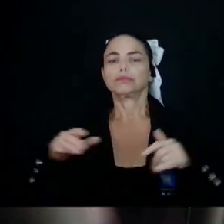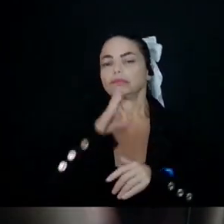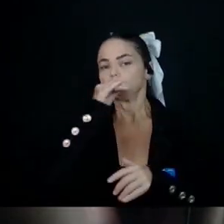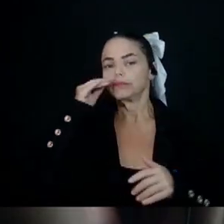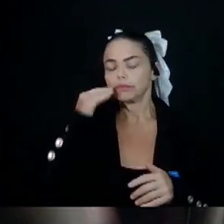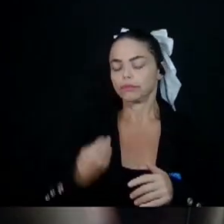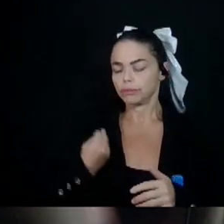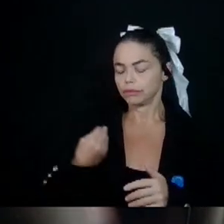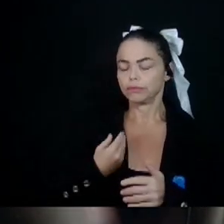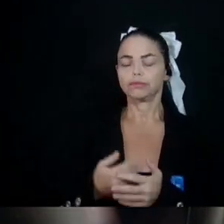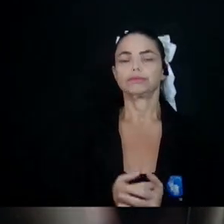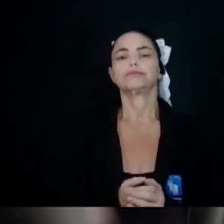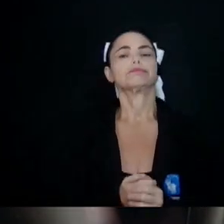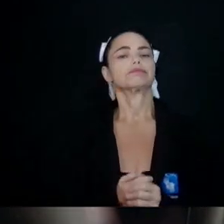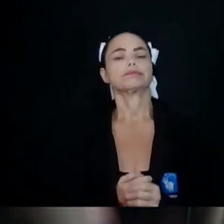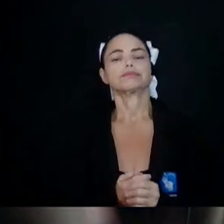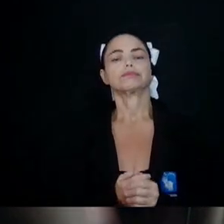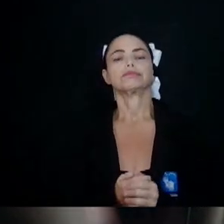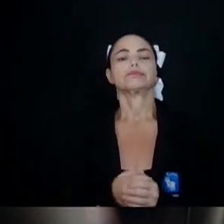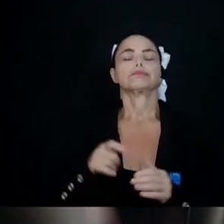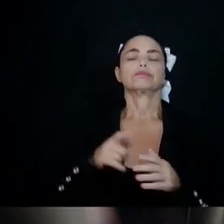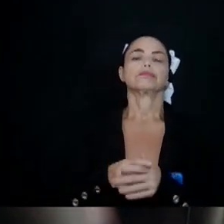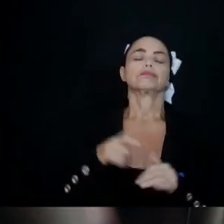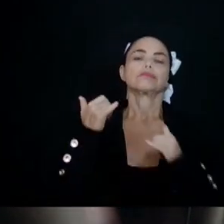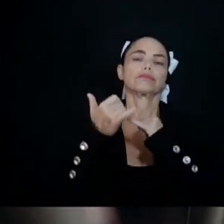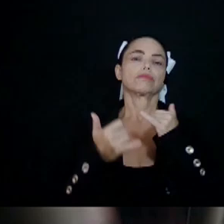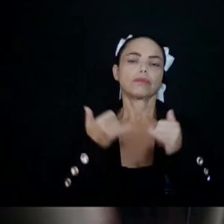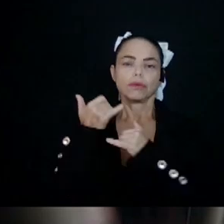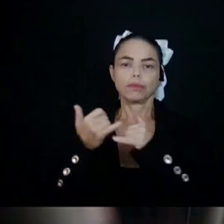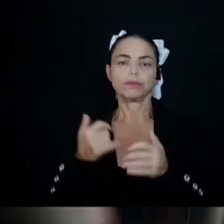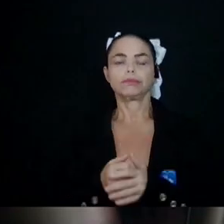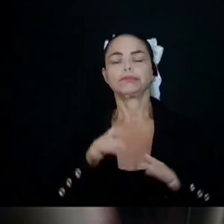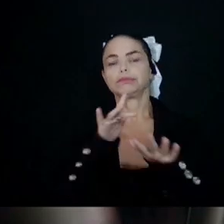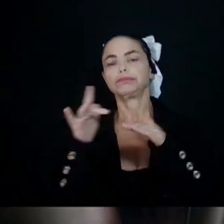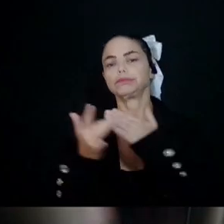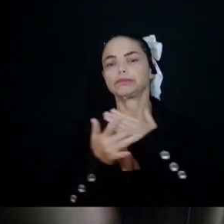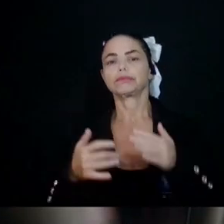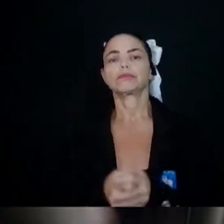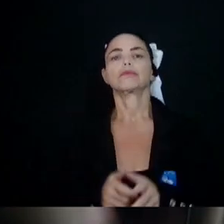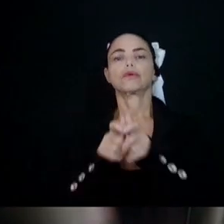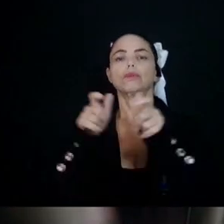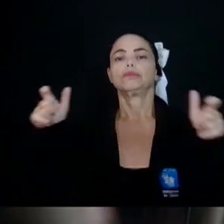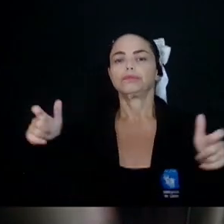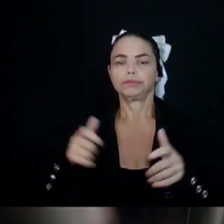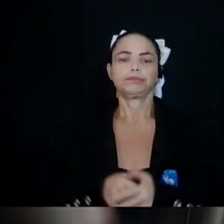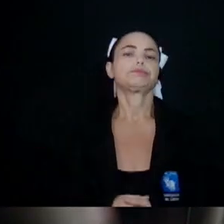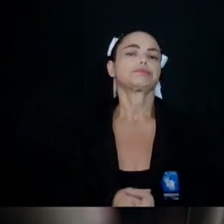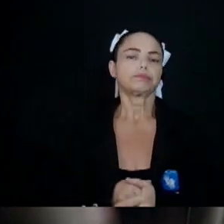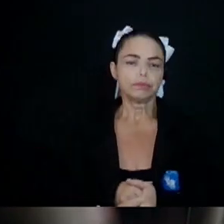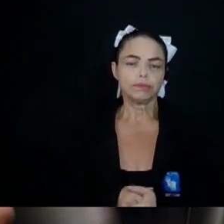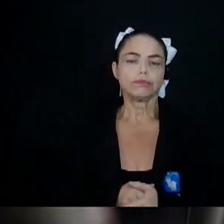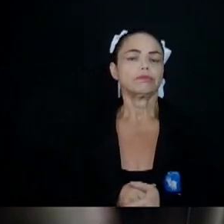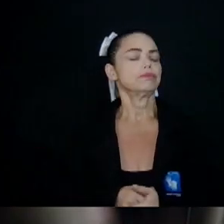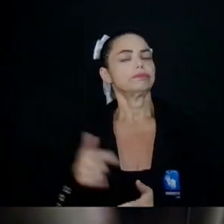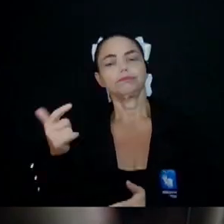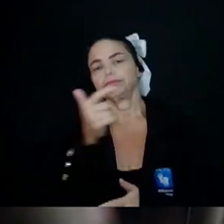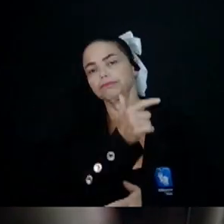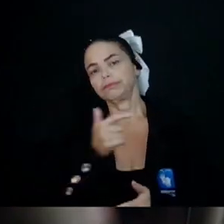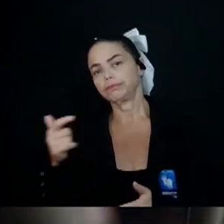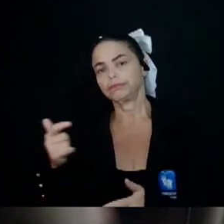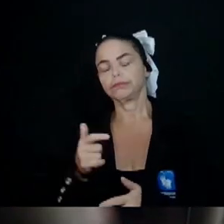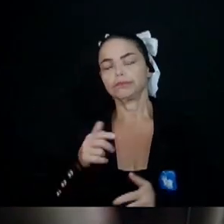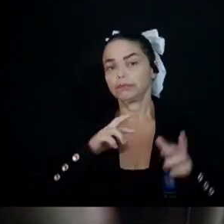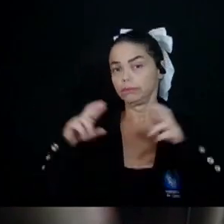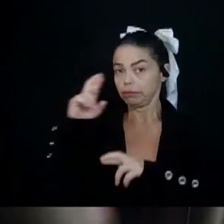convive, nas plataformas digitais, na rede social, ela aumenta muito. E não tem um